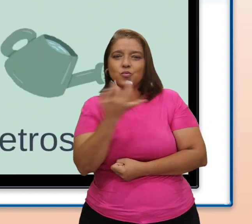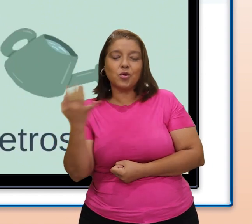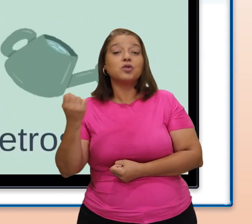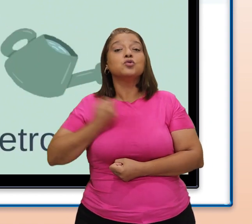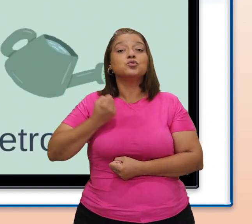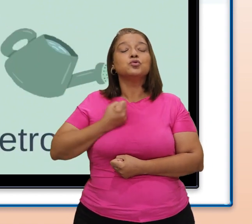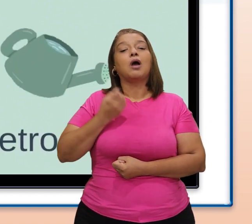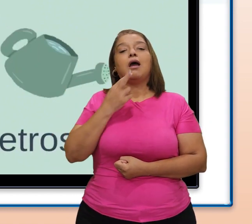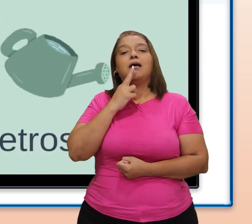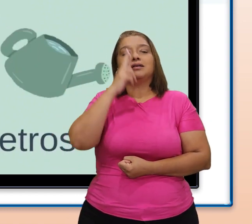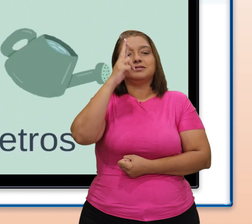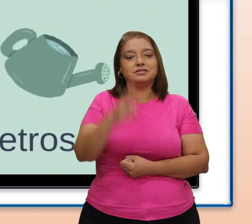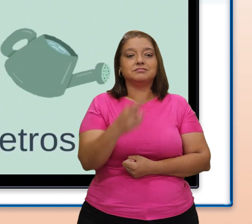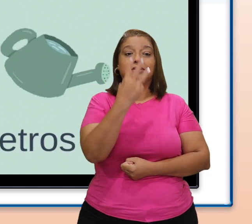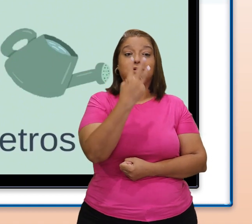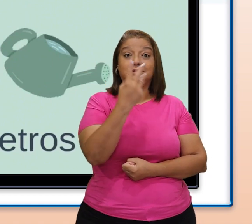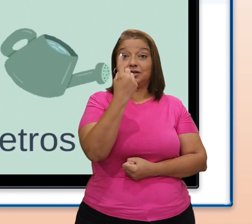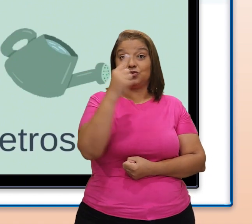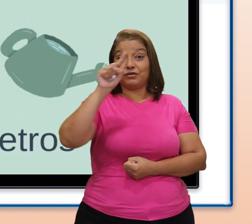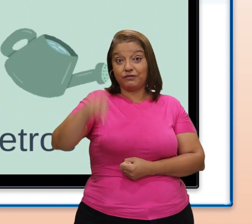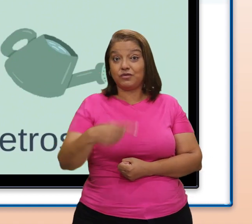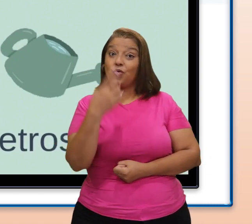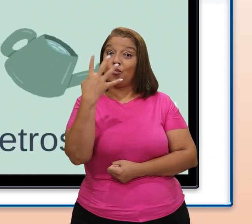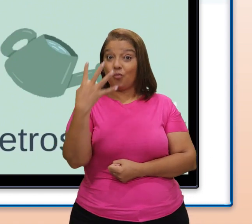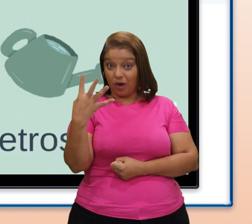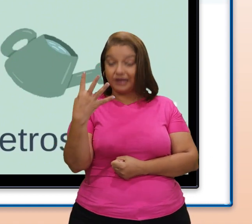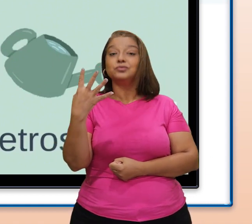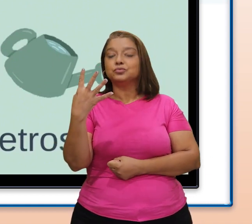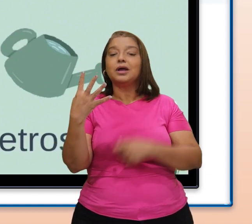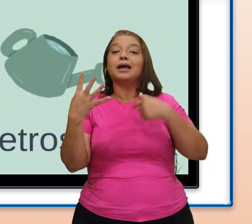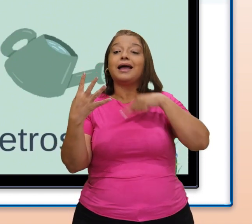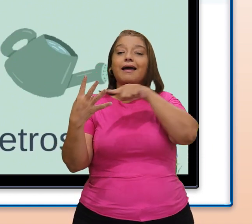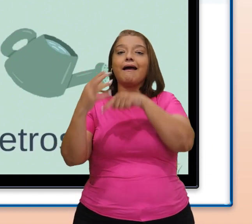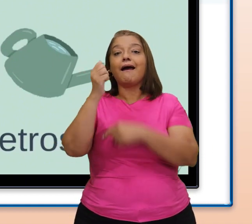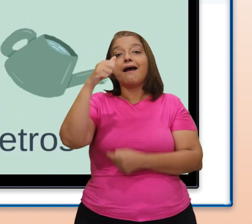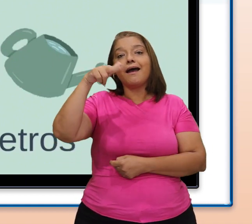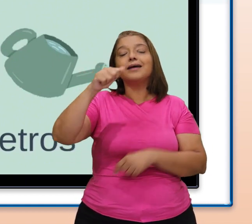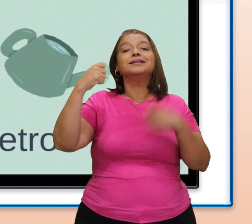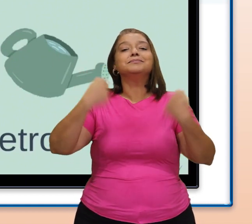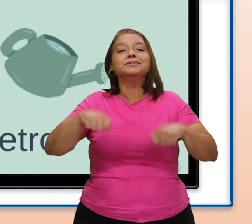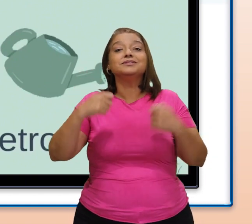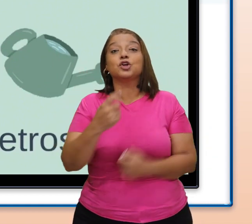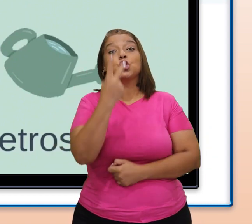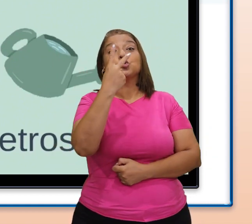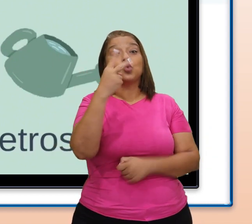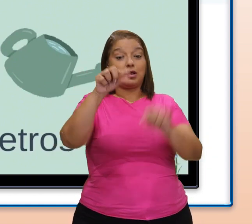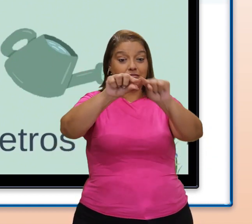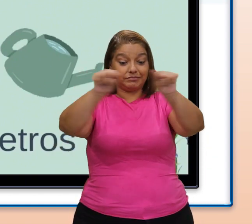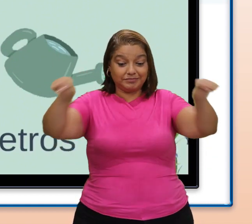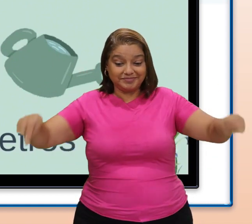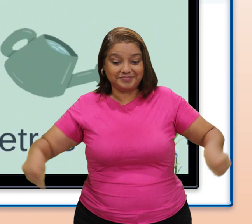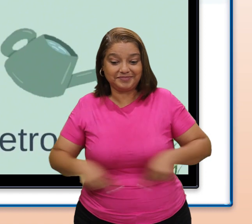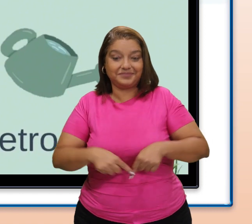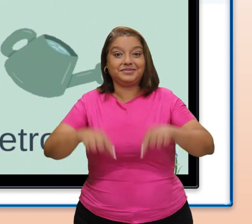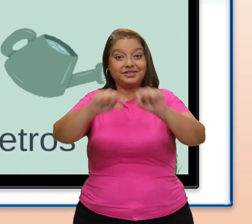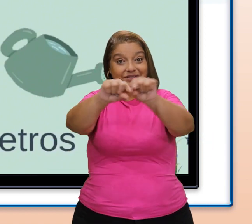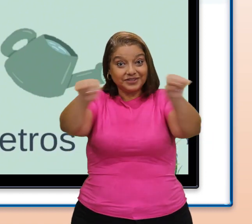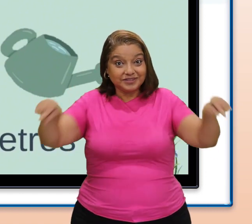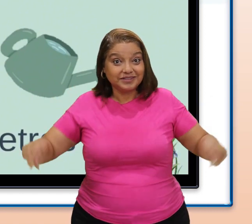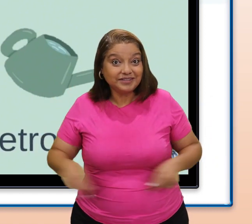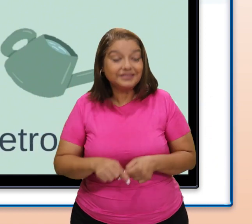será 31,4 metros. No entanto, Ana precisará de pelo menos 2